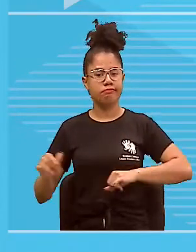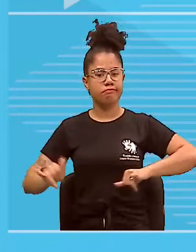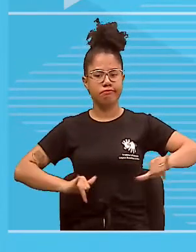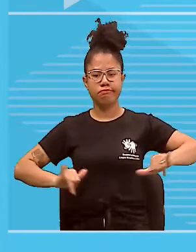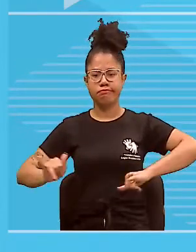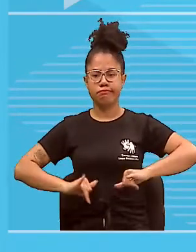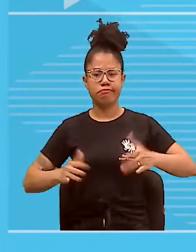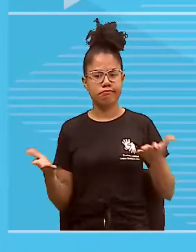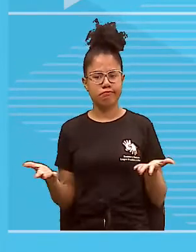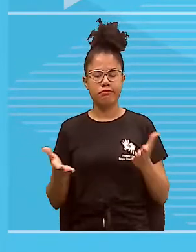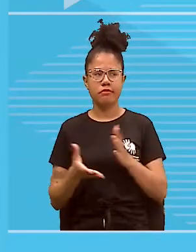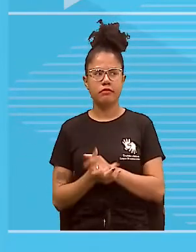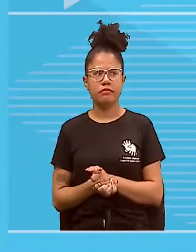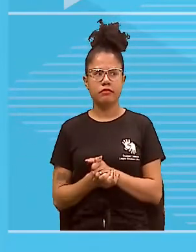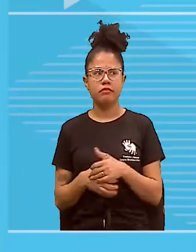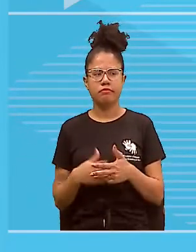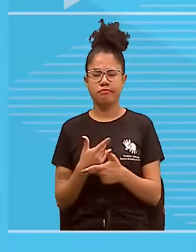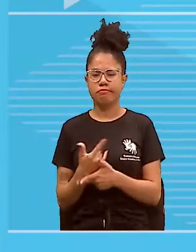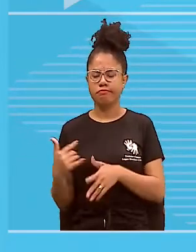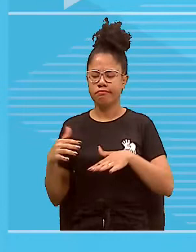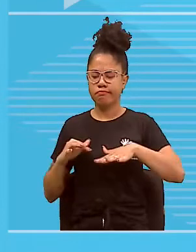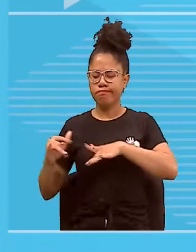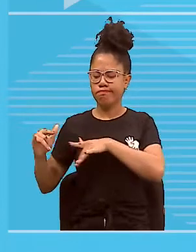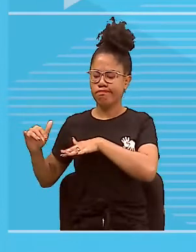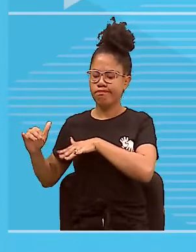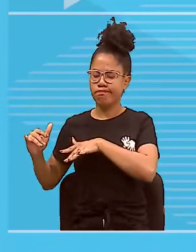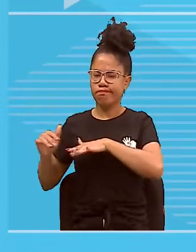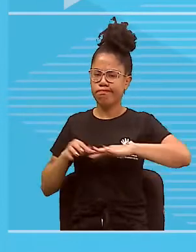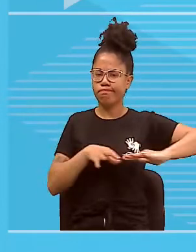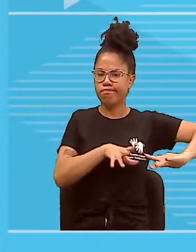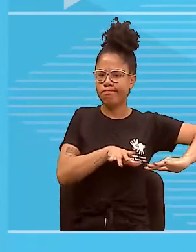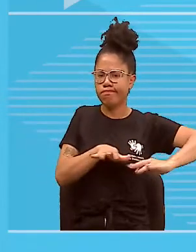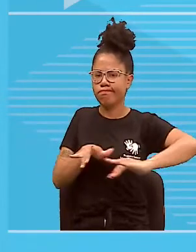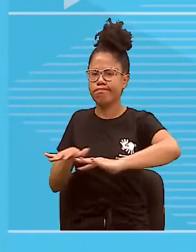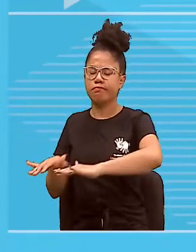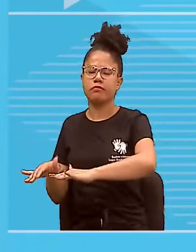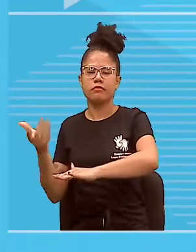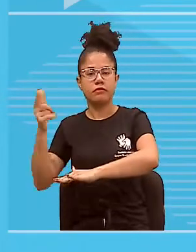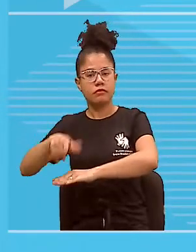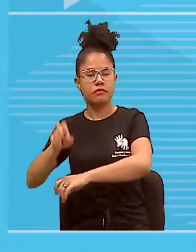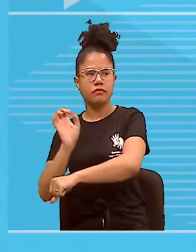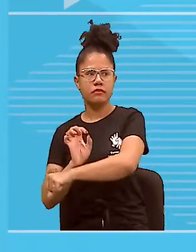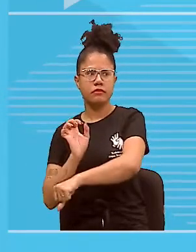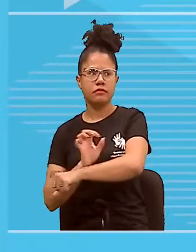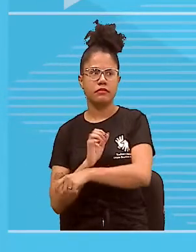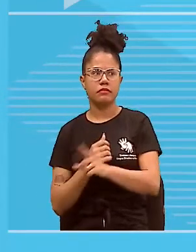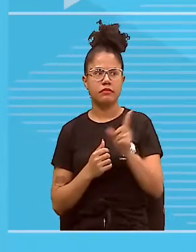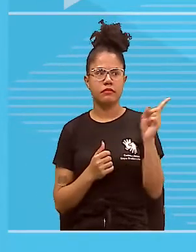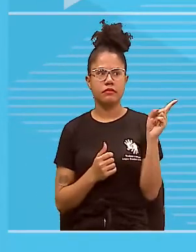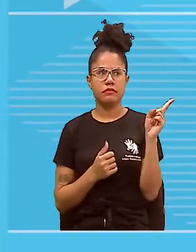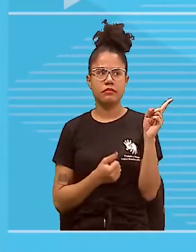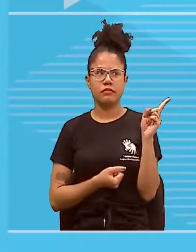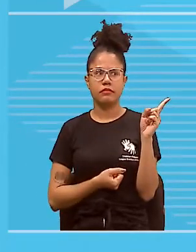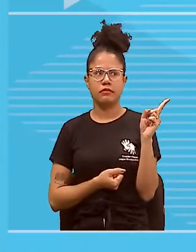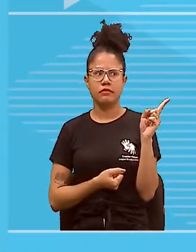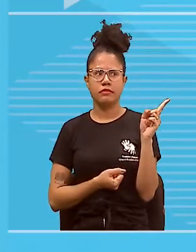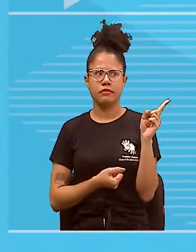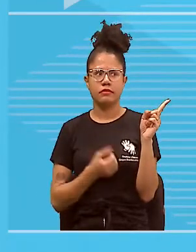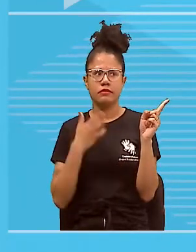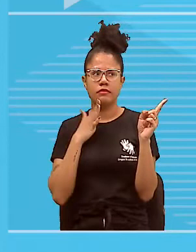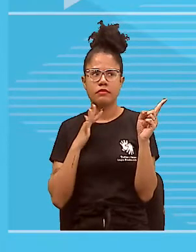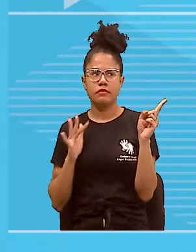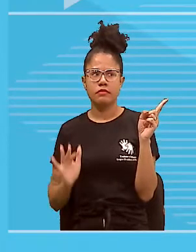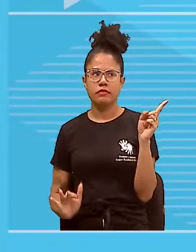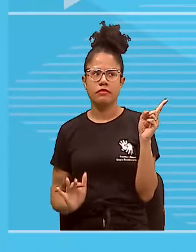tanto muito se retiravam olha aí ó a segunda tela mostra retirantes Aí o menino com a famosa barriga d'água